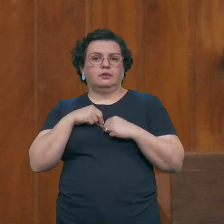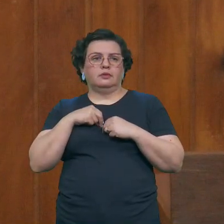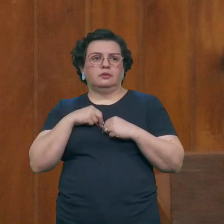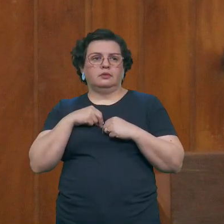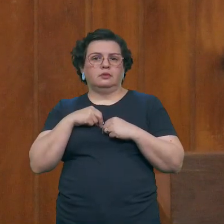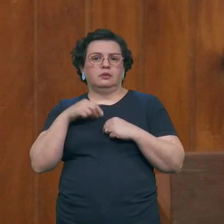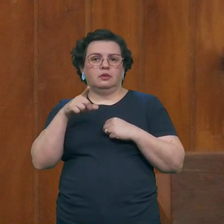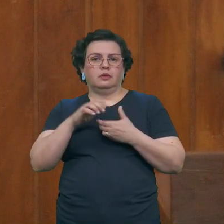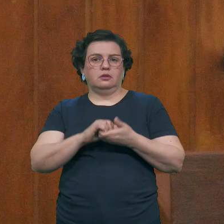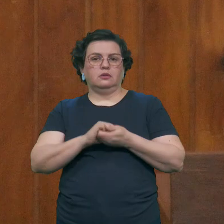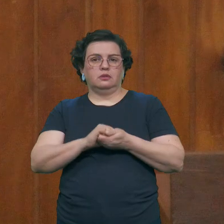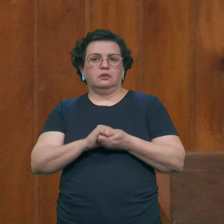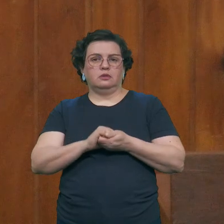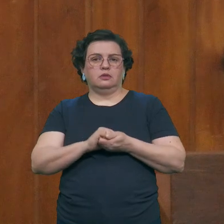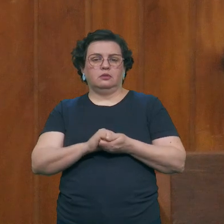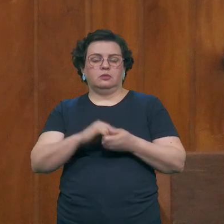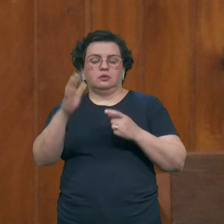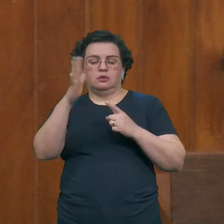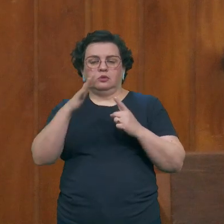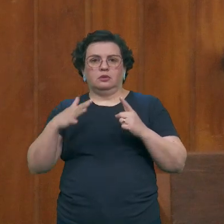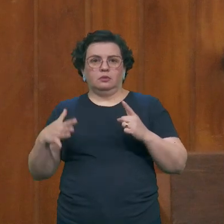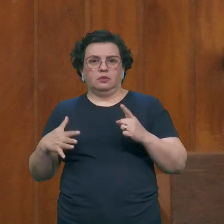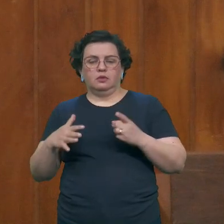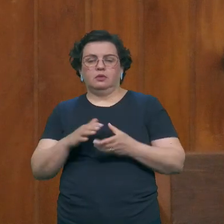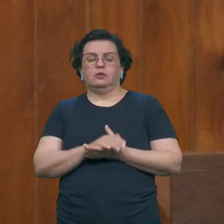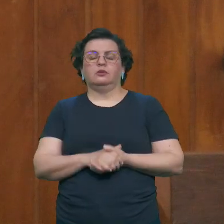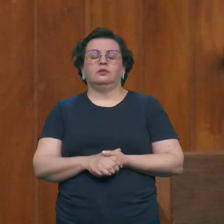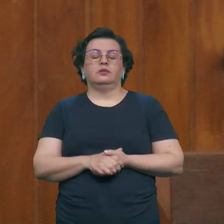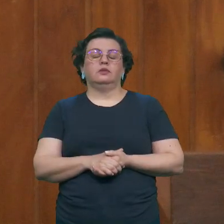merece as homenagens.